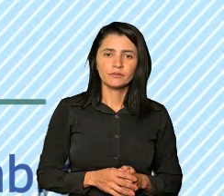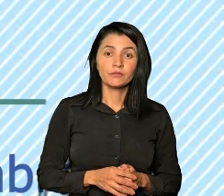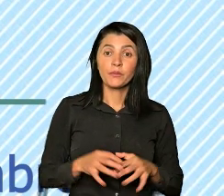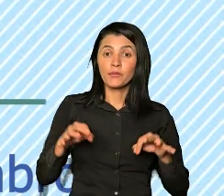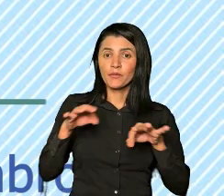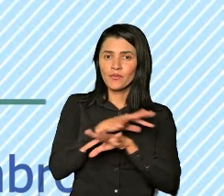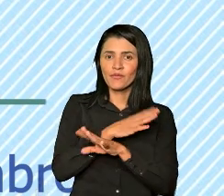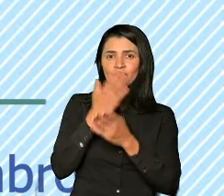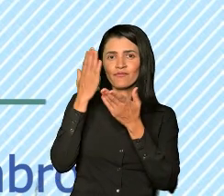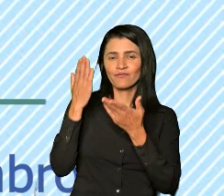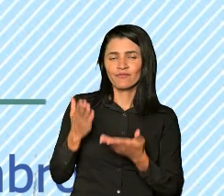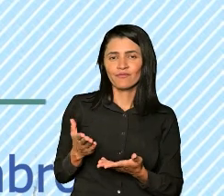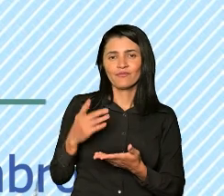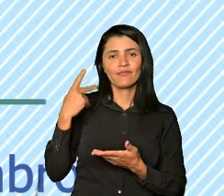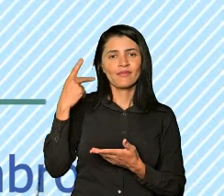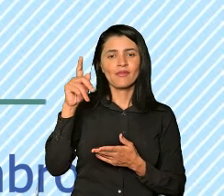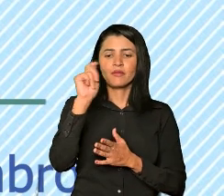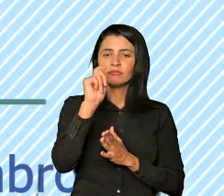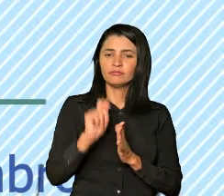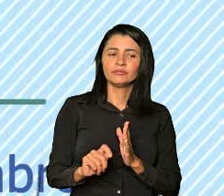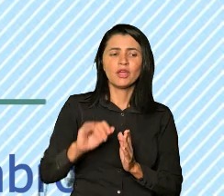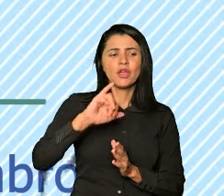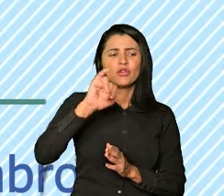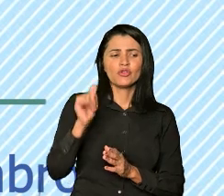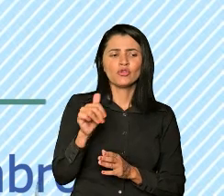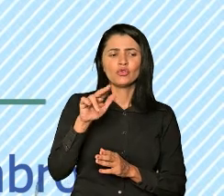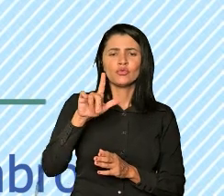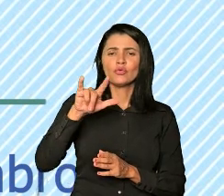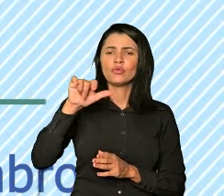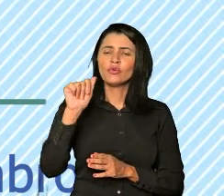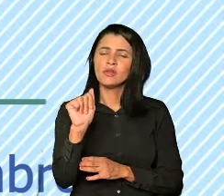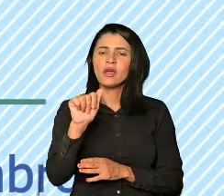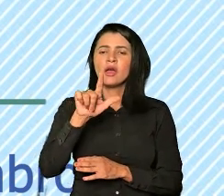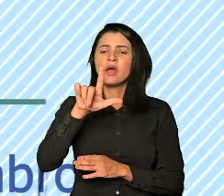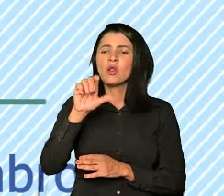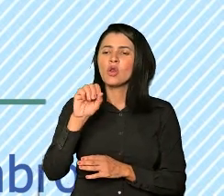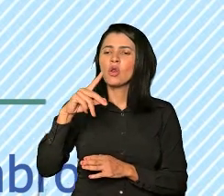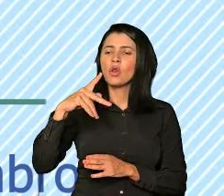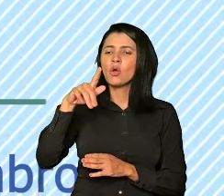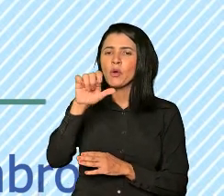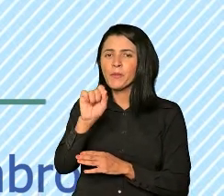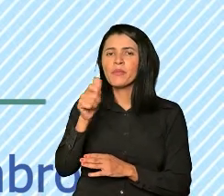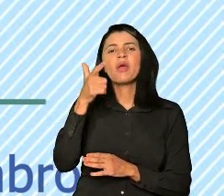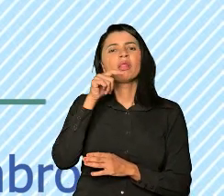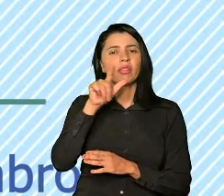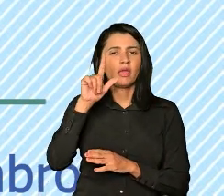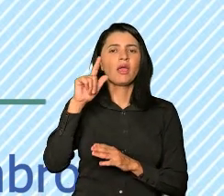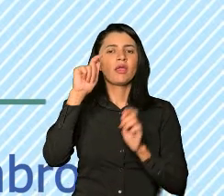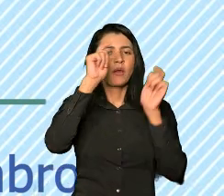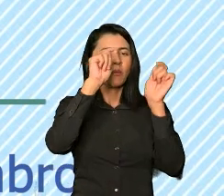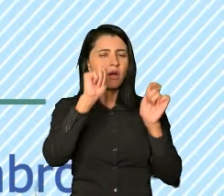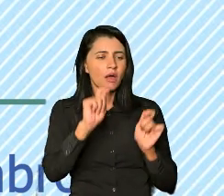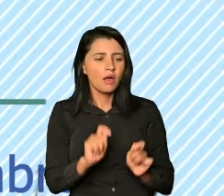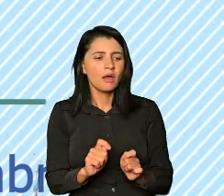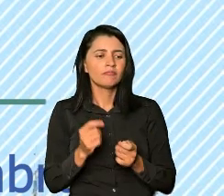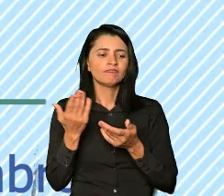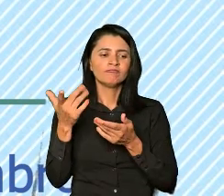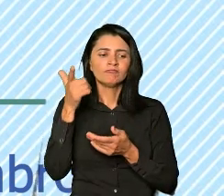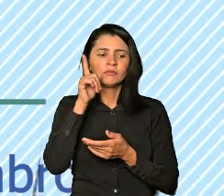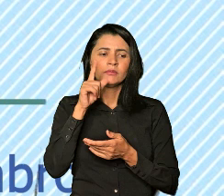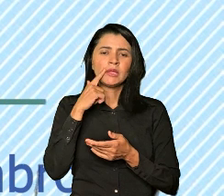Pronto, eis aí a grande escritora Júlia Lopes de Almeida. Ela tem um busto no passeio público e eu fiquei